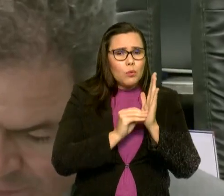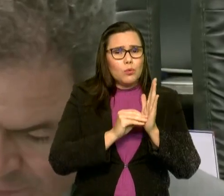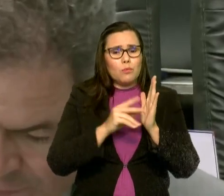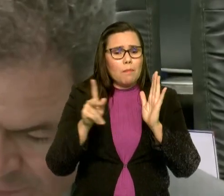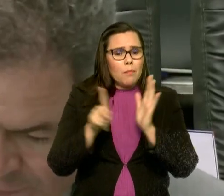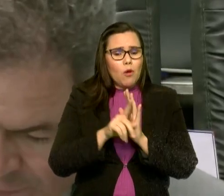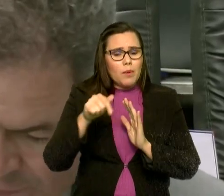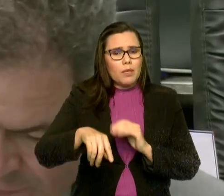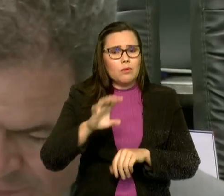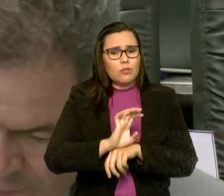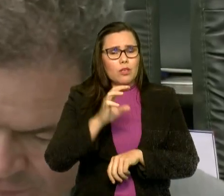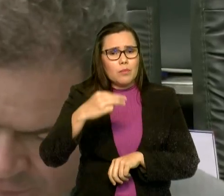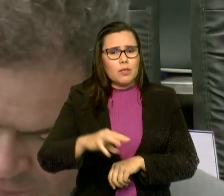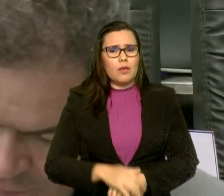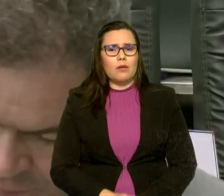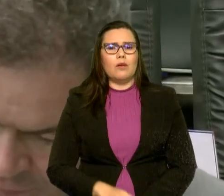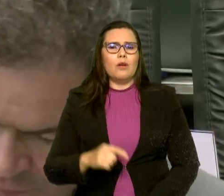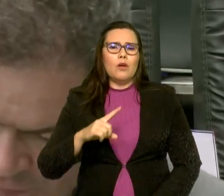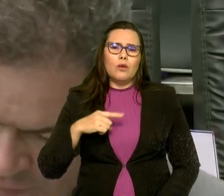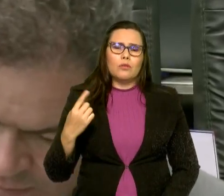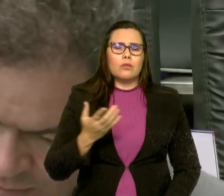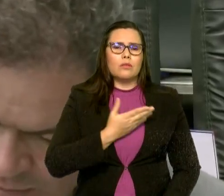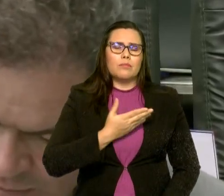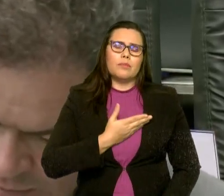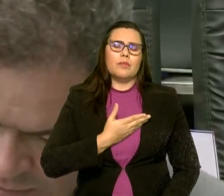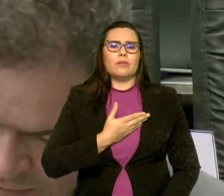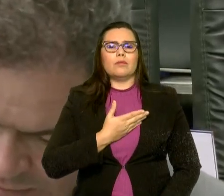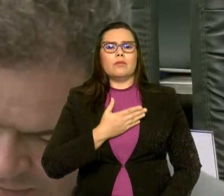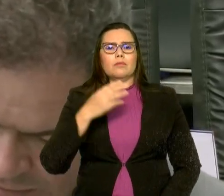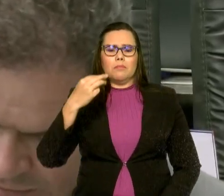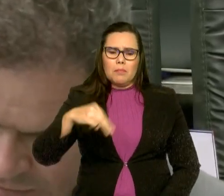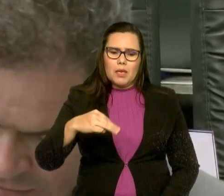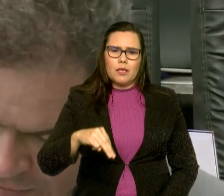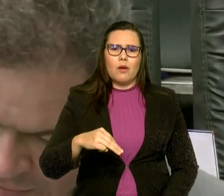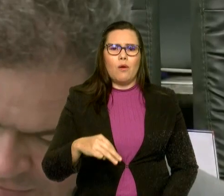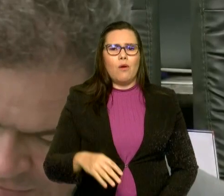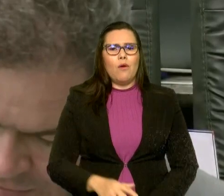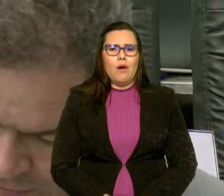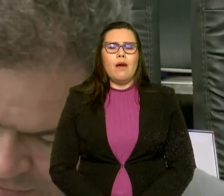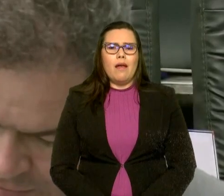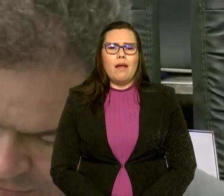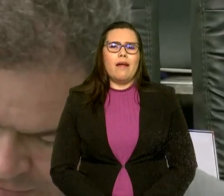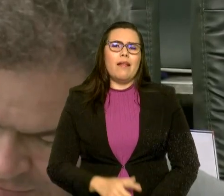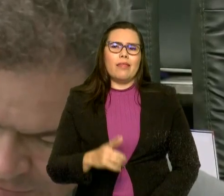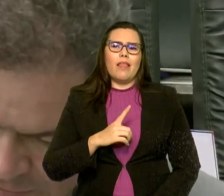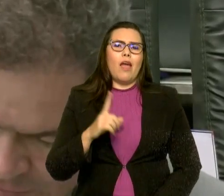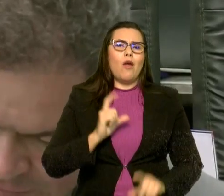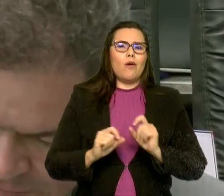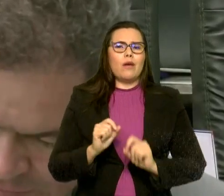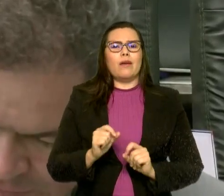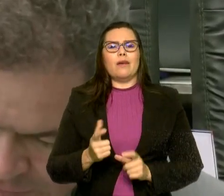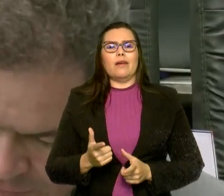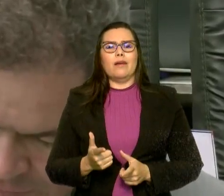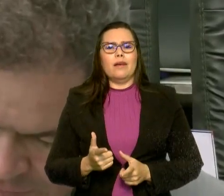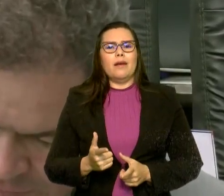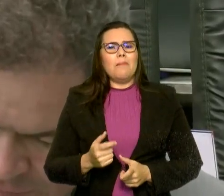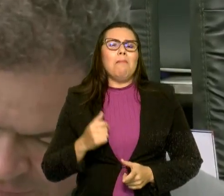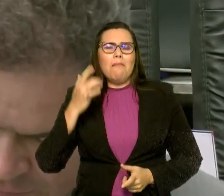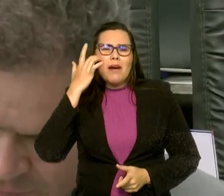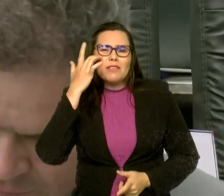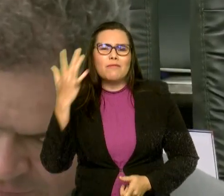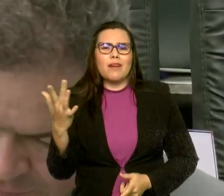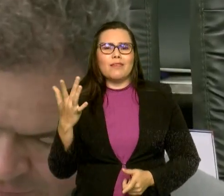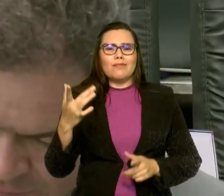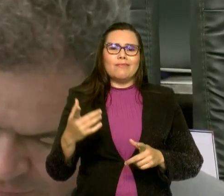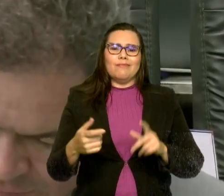os nossos irmãos maranhenses terão uma oportunidade muito maior de competir porque eles com certeza teve uma familiaridade muito